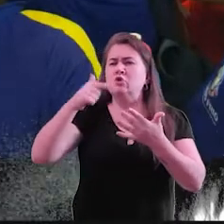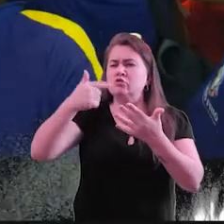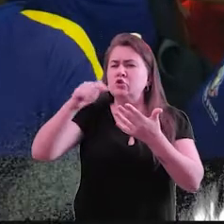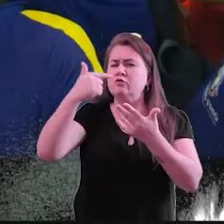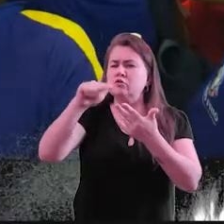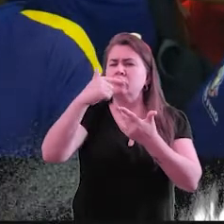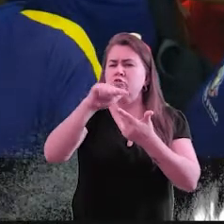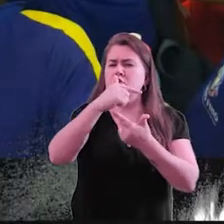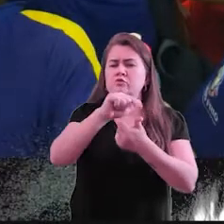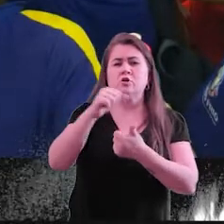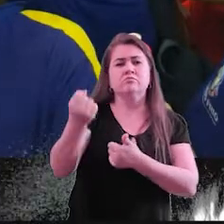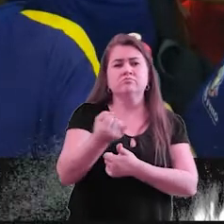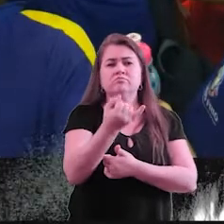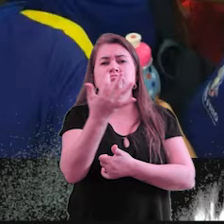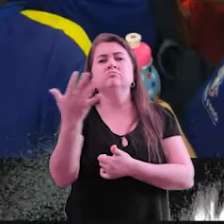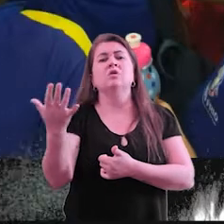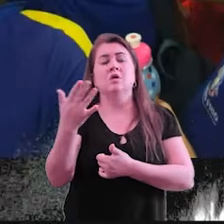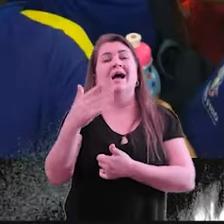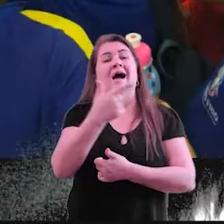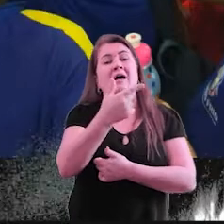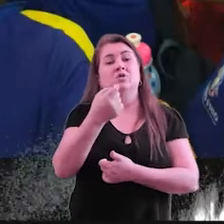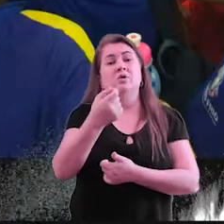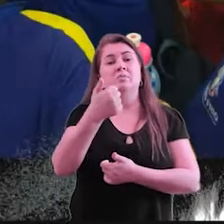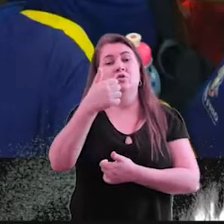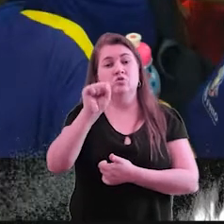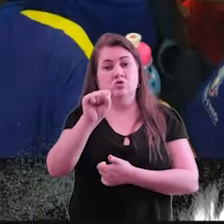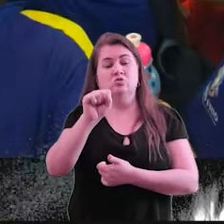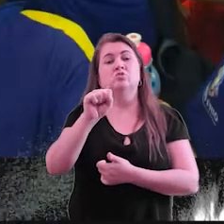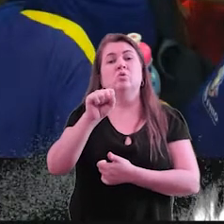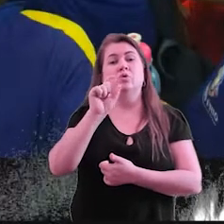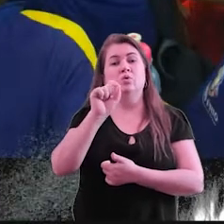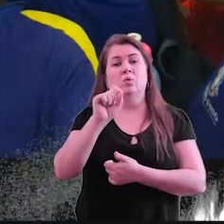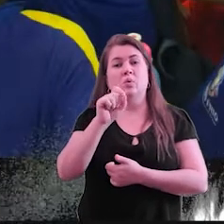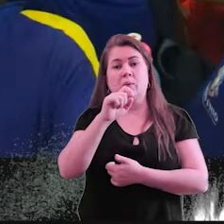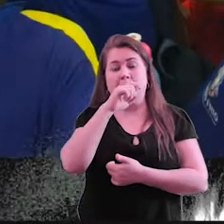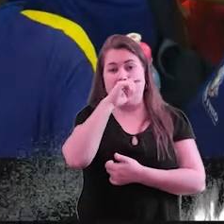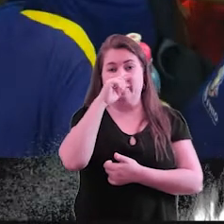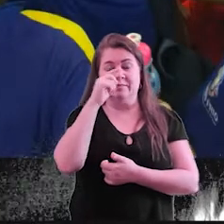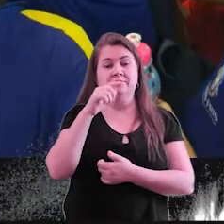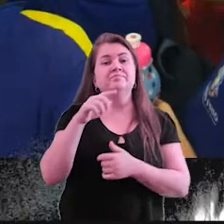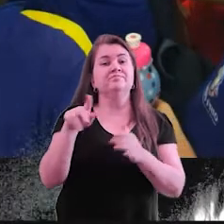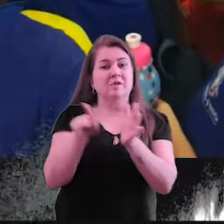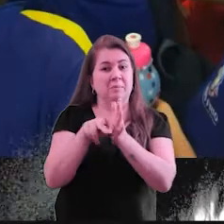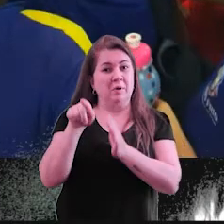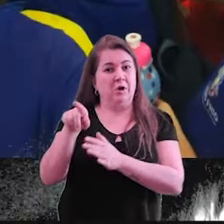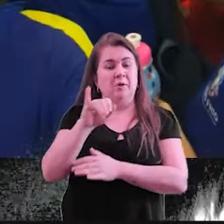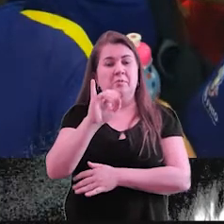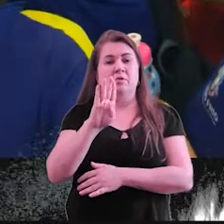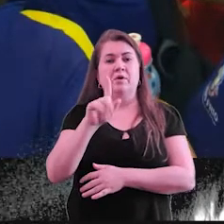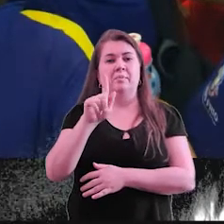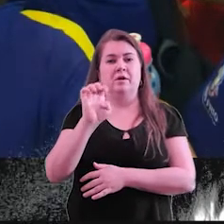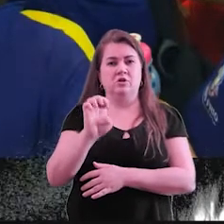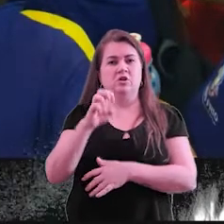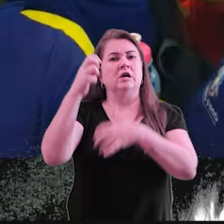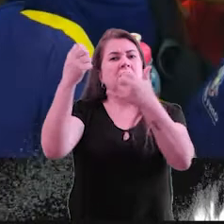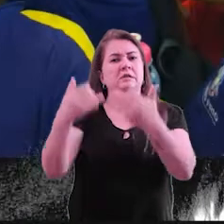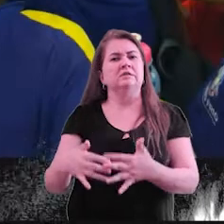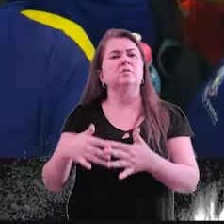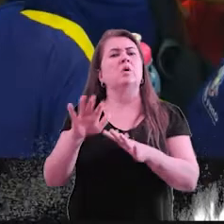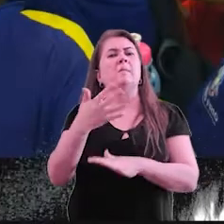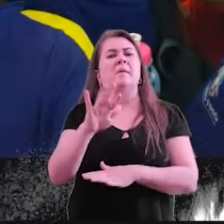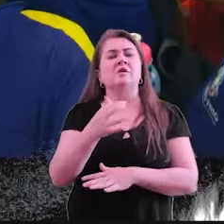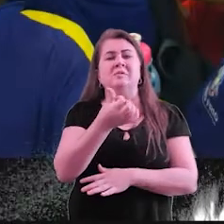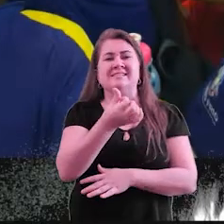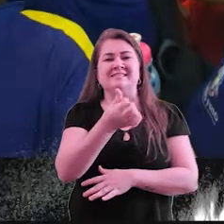uma equipe do próprio IBGE estimou novamente que em torno de 6,7% da população